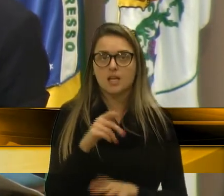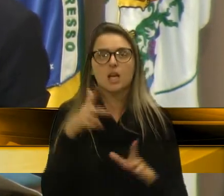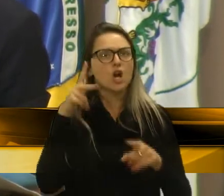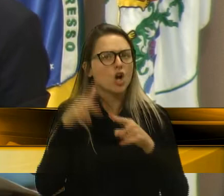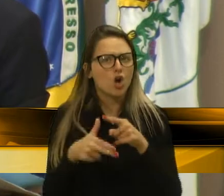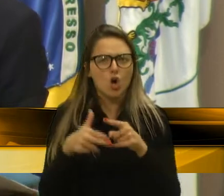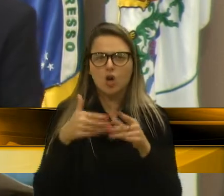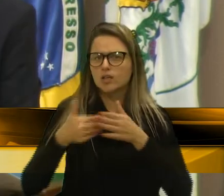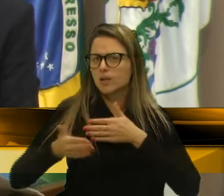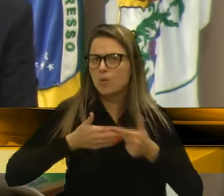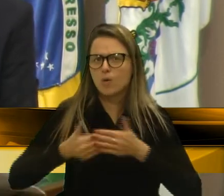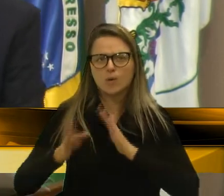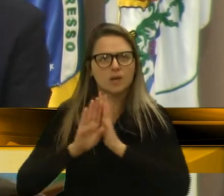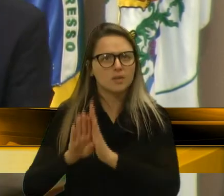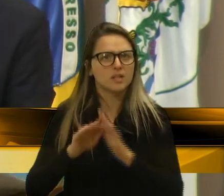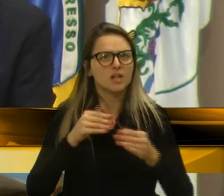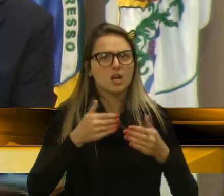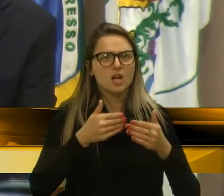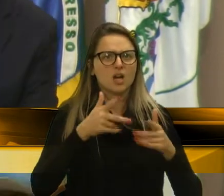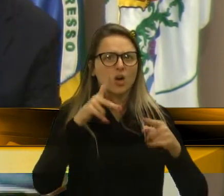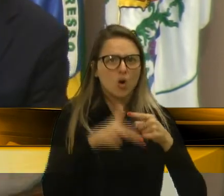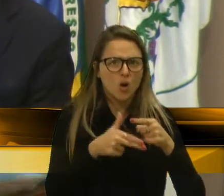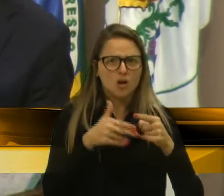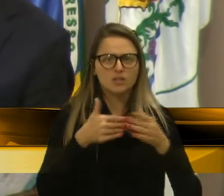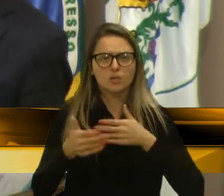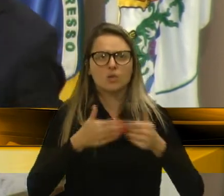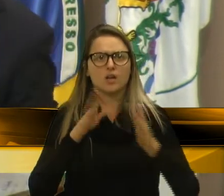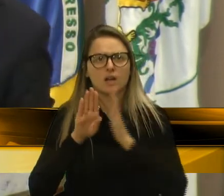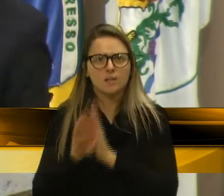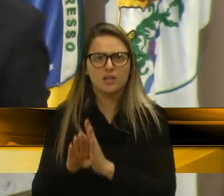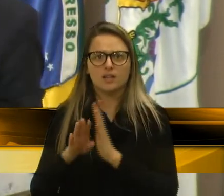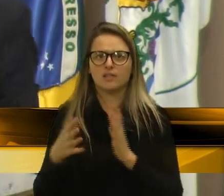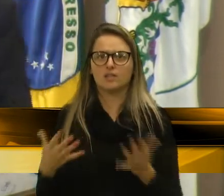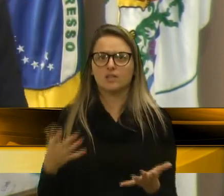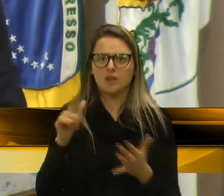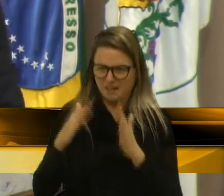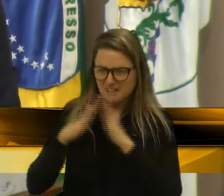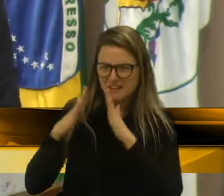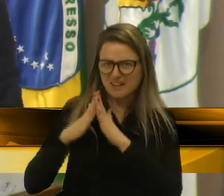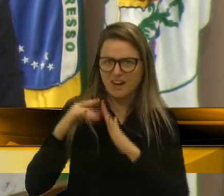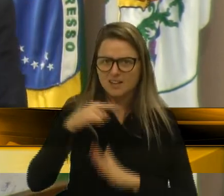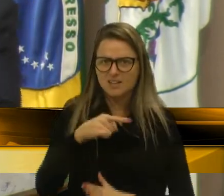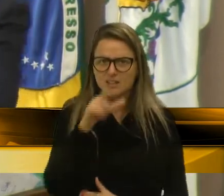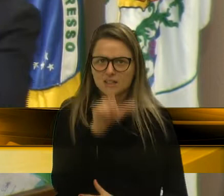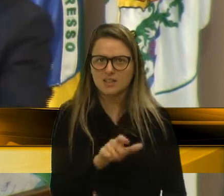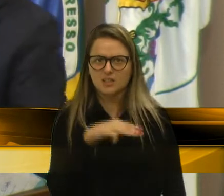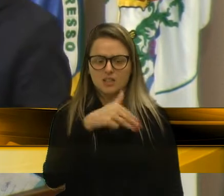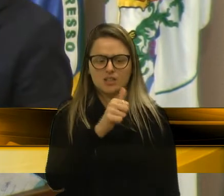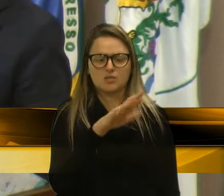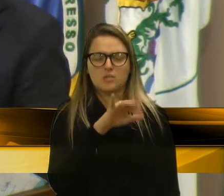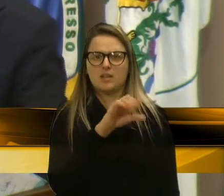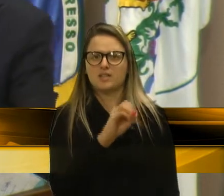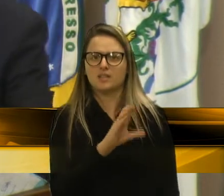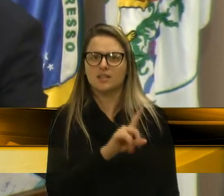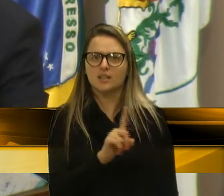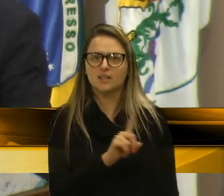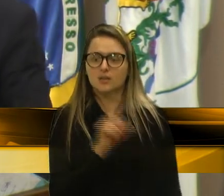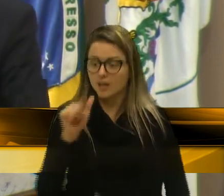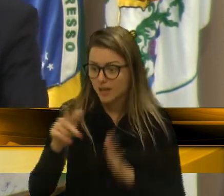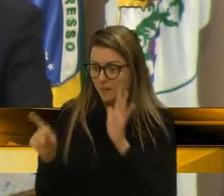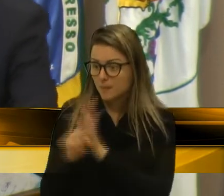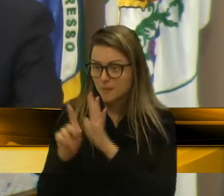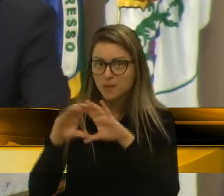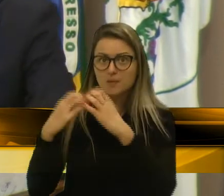qualquer benfeitoria. Cortem qualquer benfeitoria, mas a benfeitoria era na casa do Marciano? Era para ele? Era para a